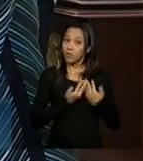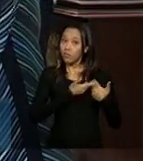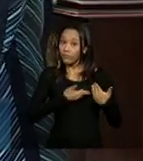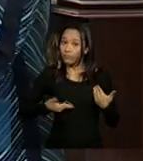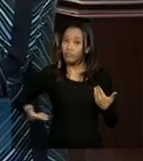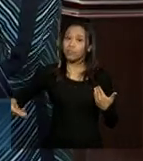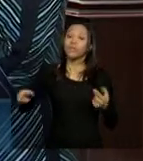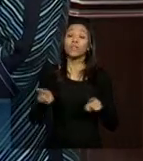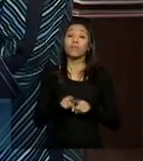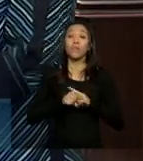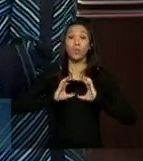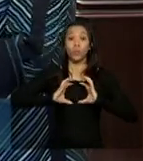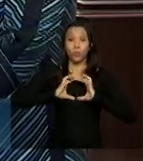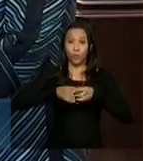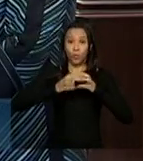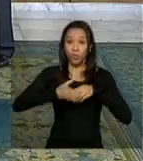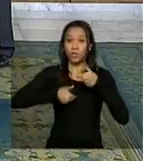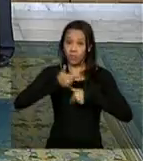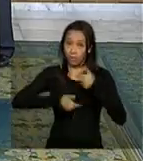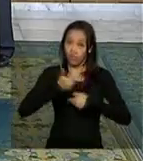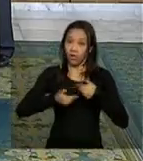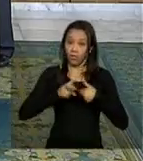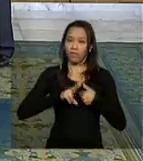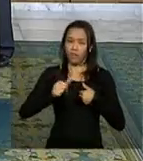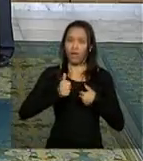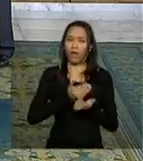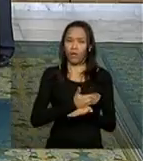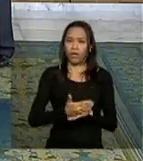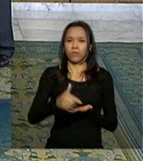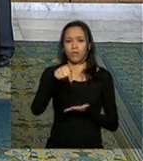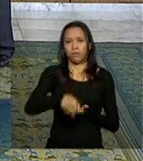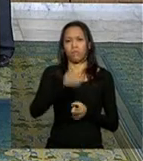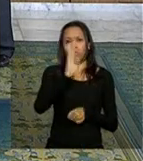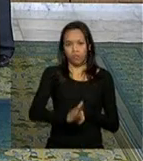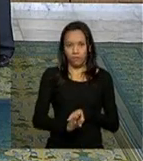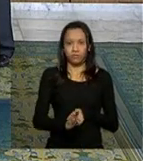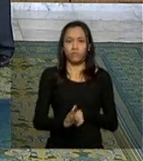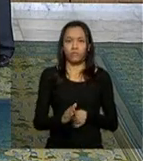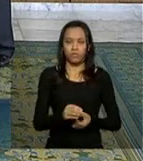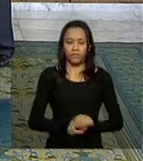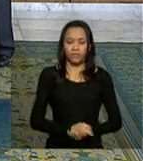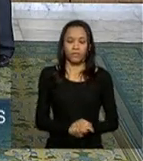a equipe que atuará com ele aqui no Brasil.